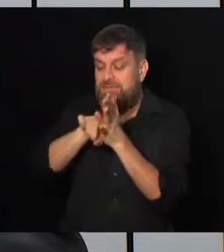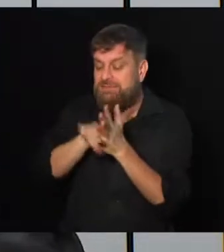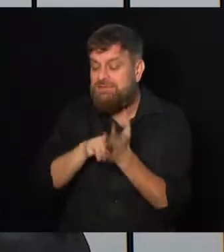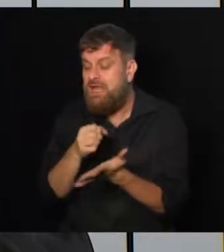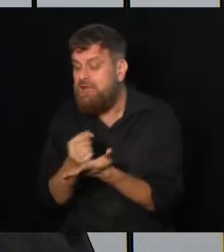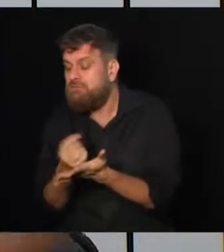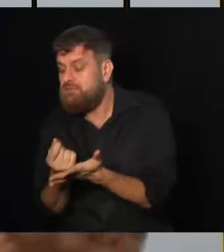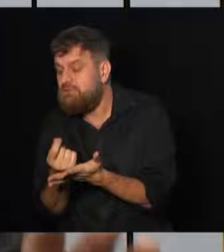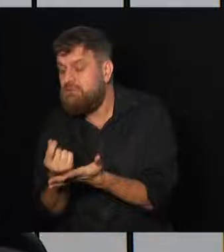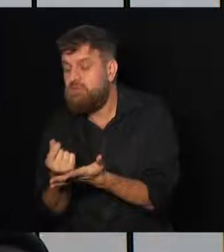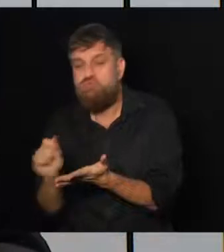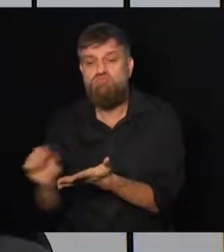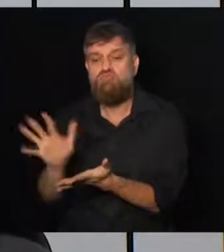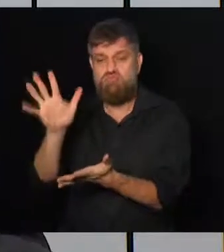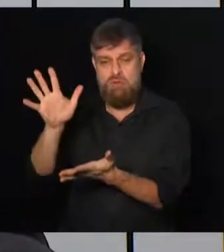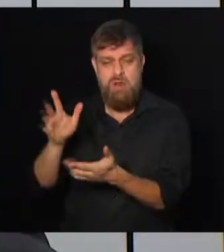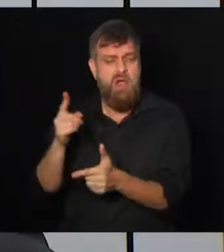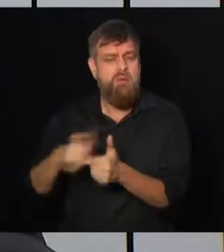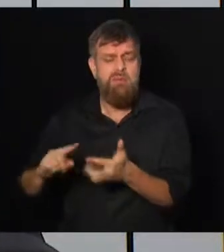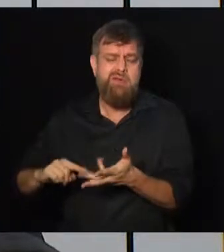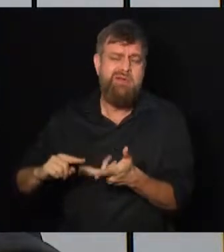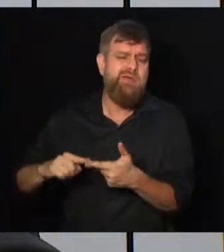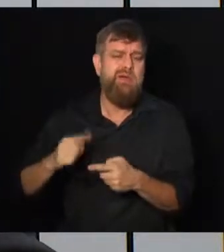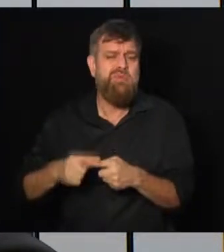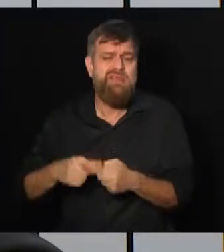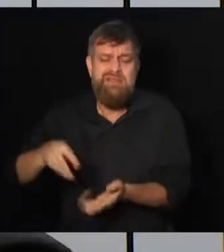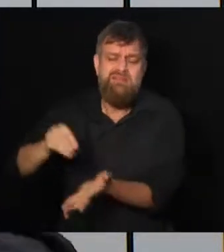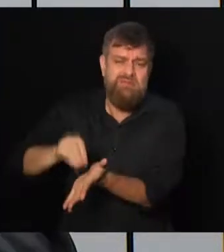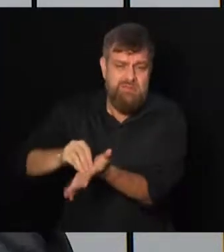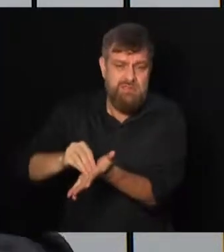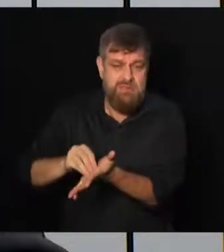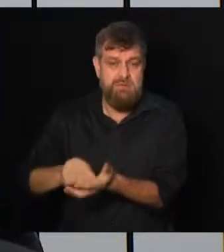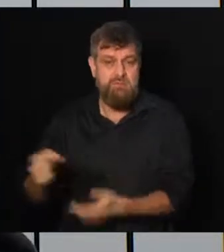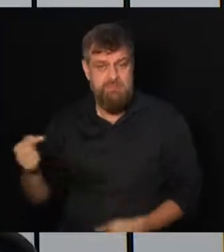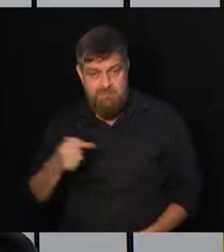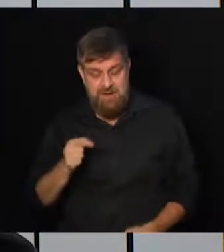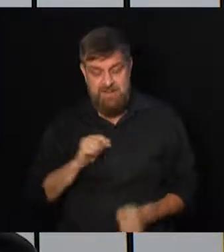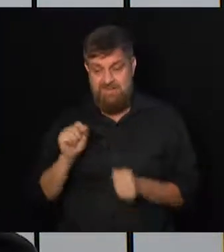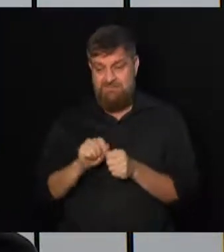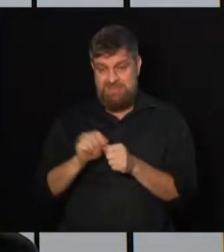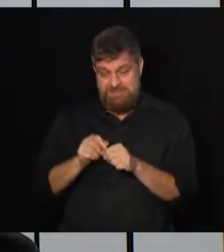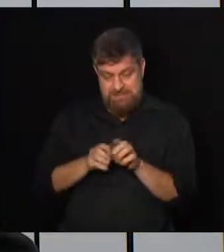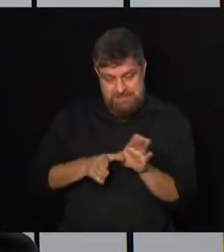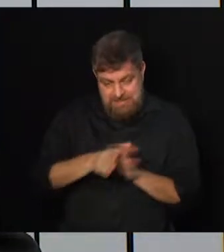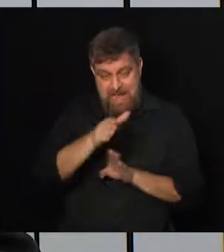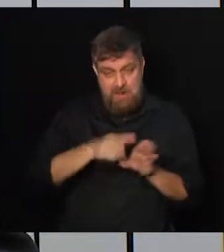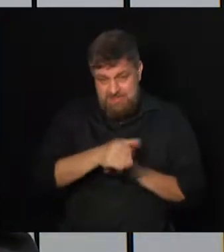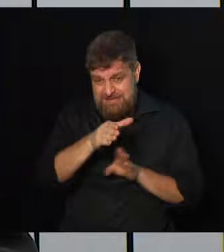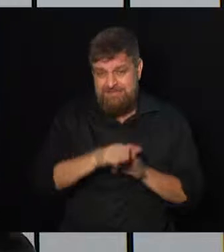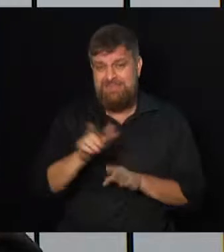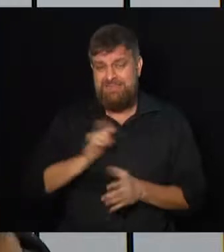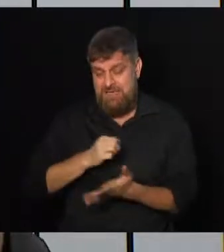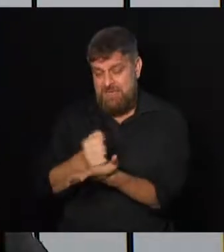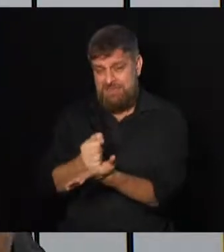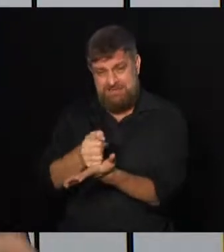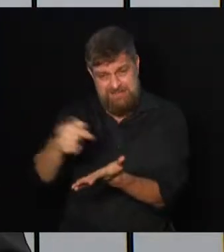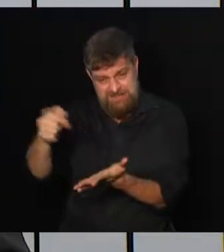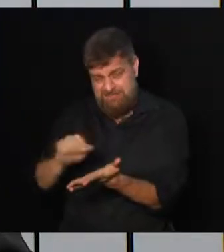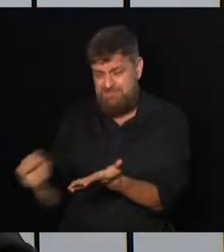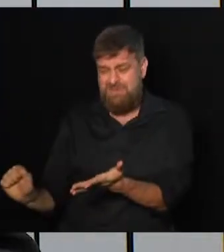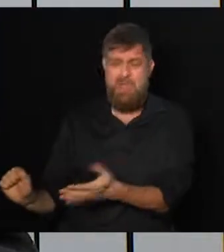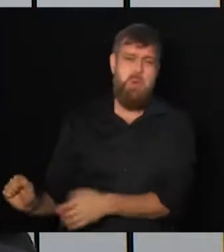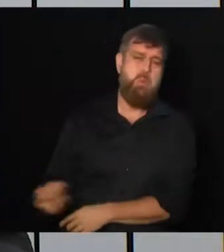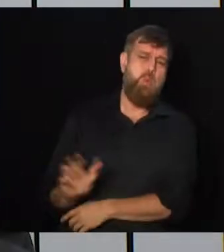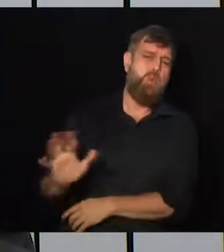esclarecer de todo o problema, levantar todo o problema, vai pelo menos dar um encaminhamento, porque são medicamentos, inclusive, que